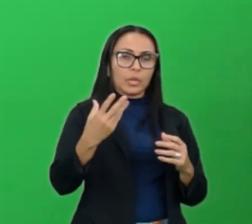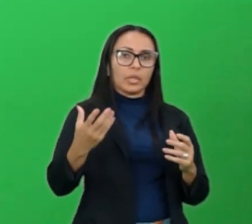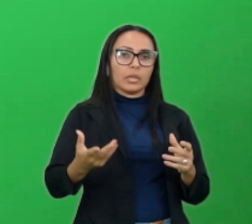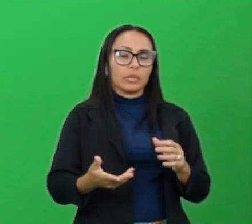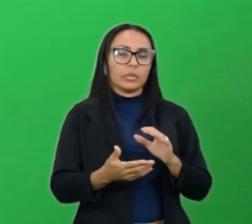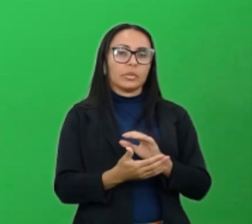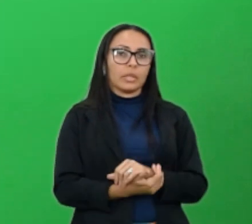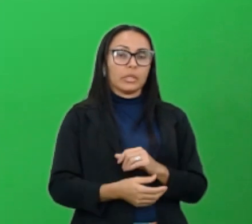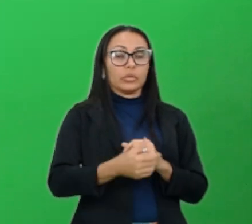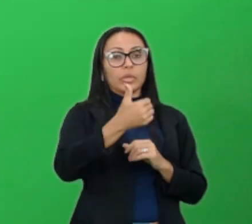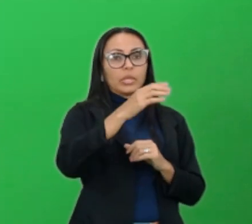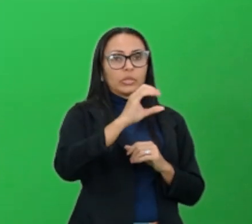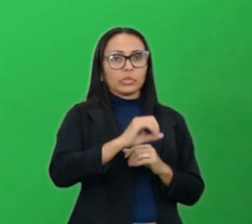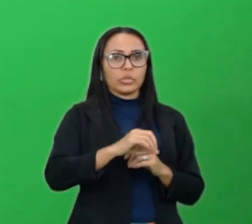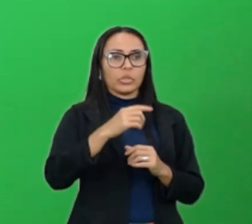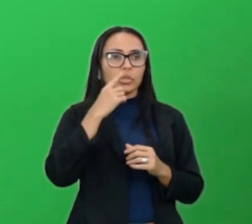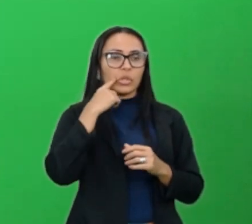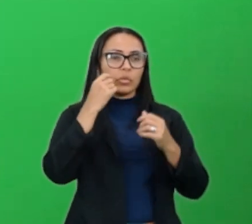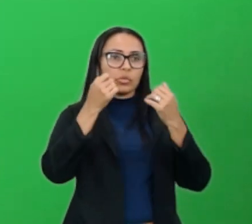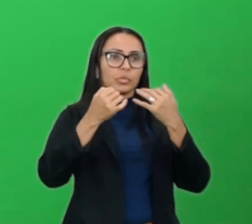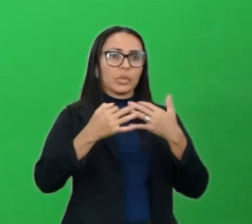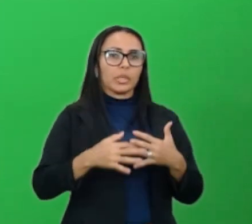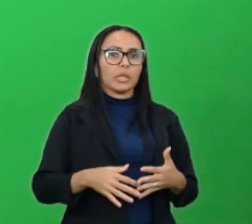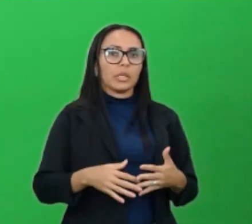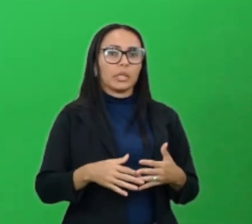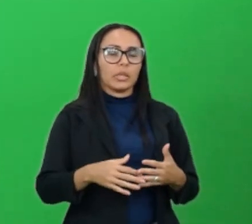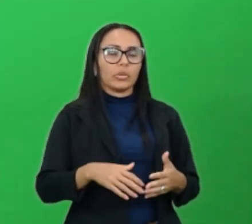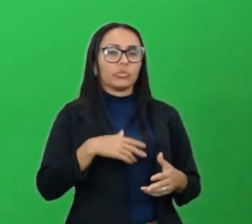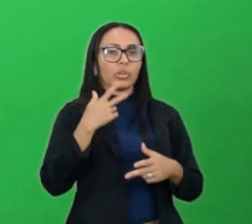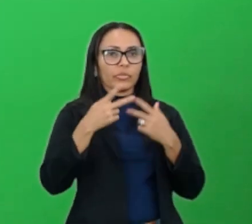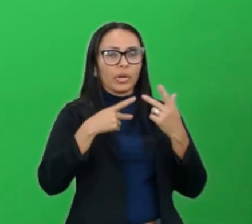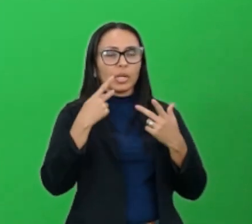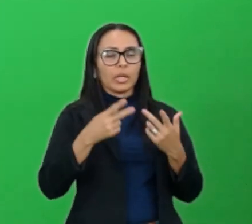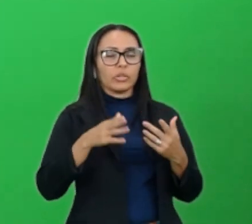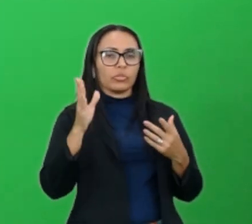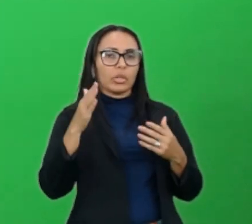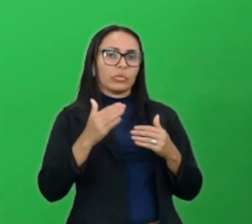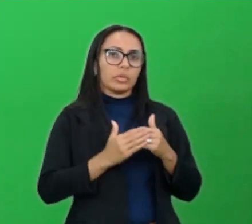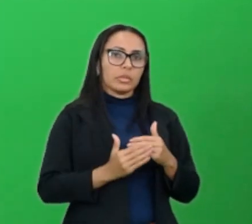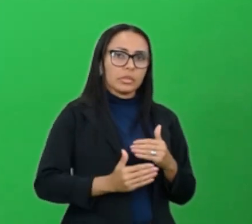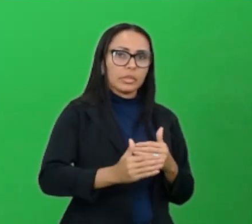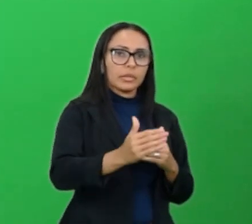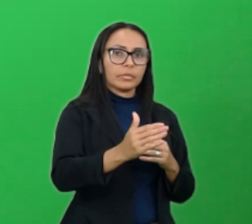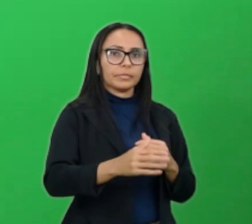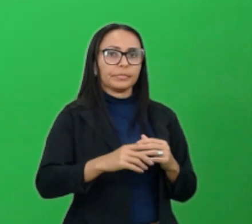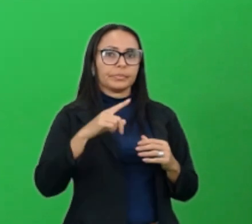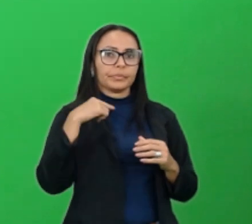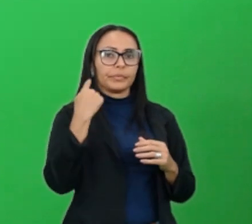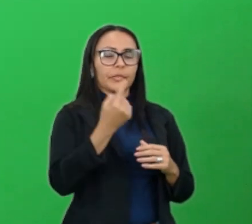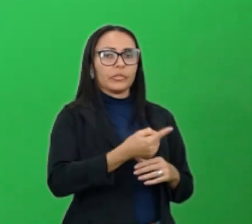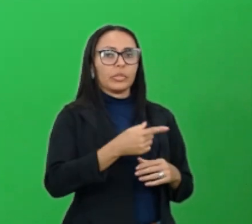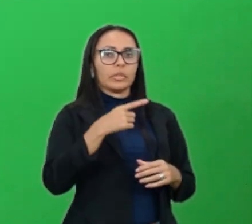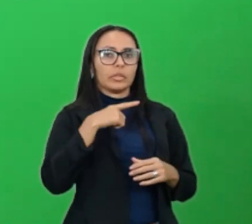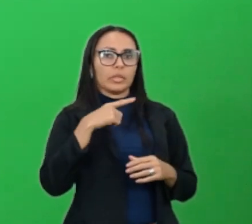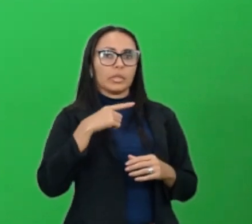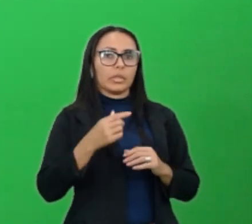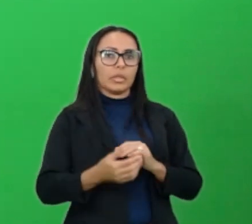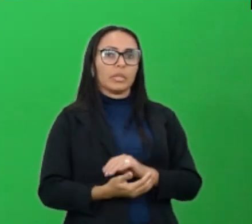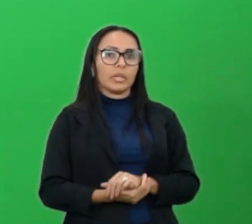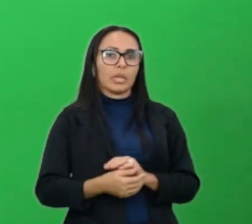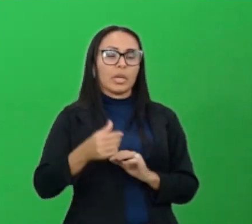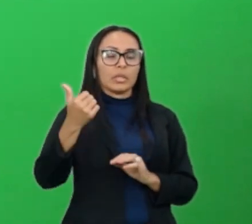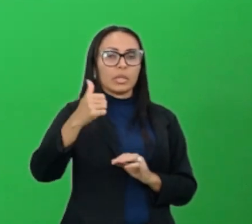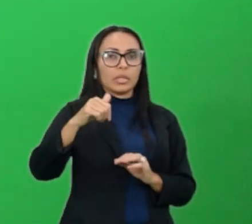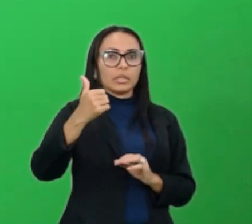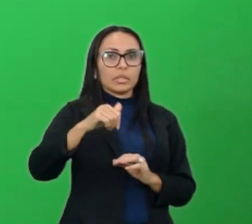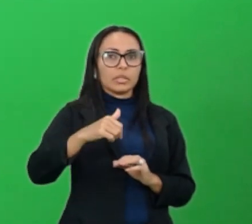que eu mencionei agora há pouco, né, eu já falei sobre os passos iniciais, a gente tem como terceiro passo a análise da necessidade de imputação de